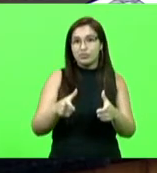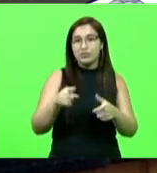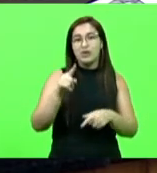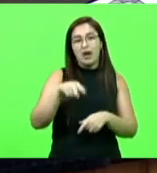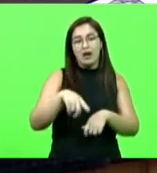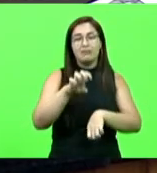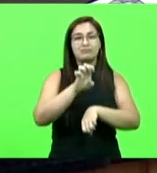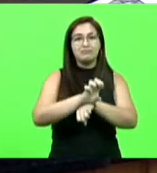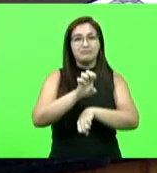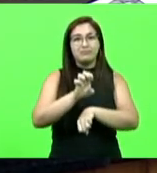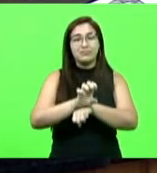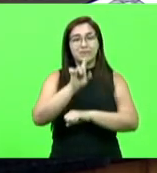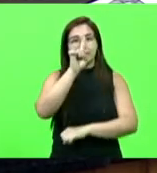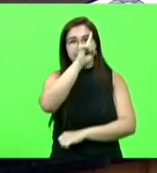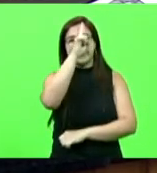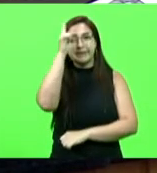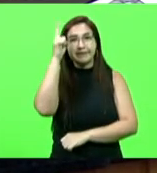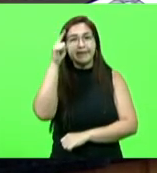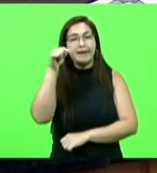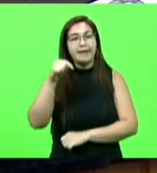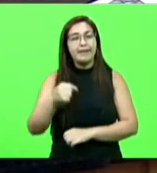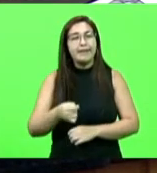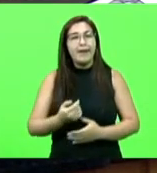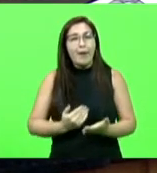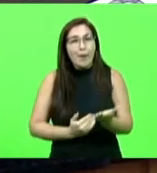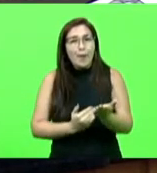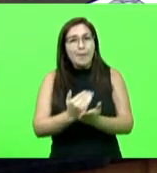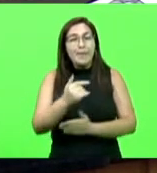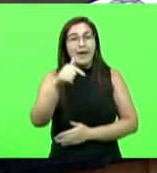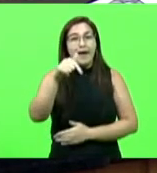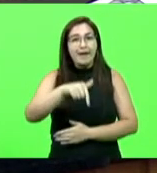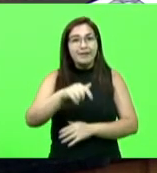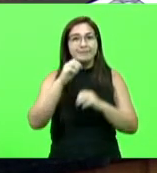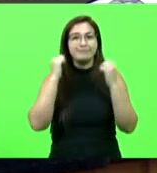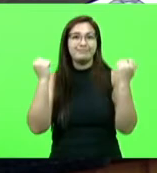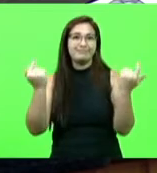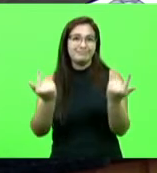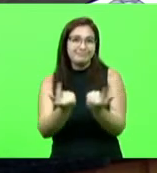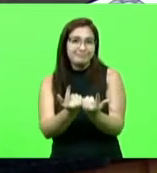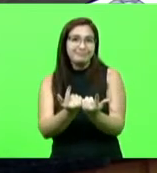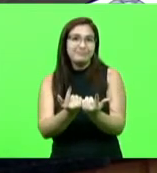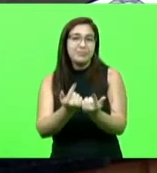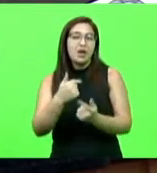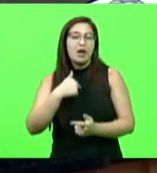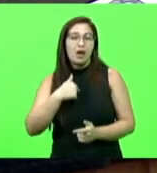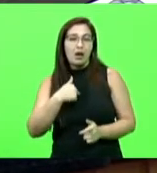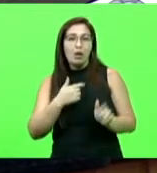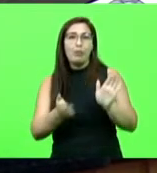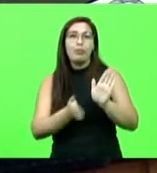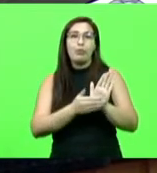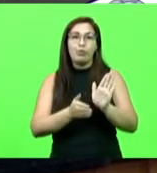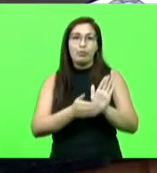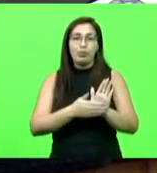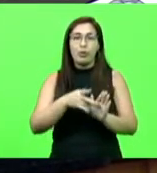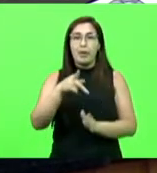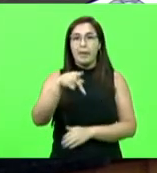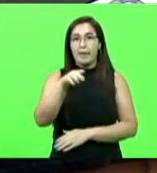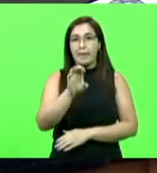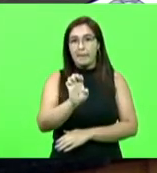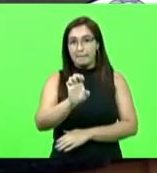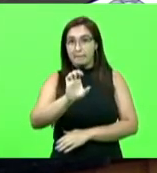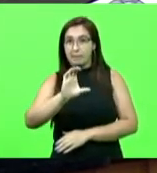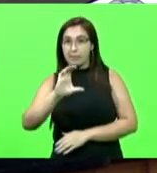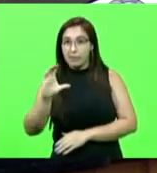essa iniciativa nasceu aqui, nessa Assembleia Legislativa. Propus aqui uma PEC de